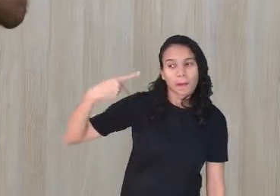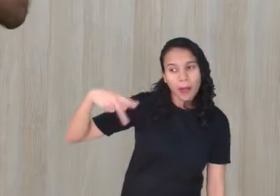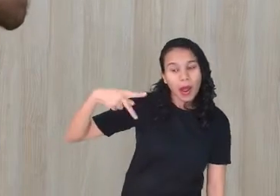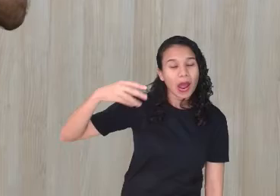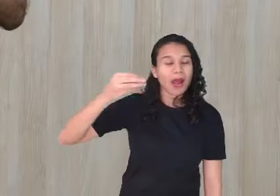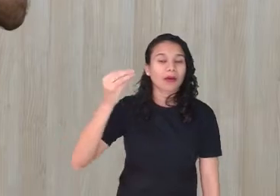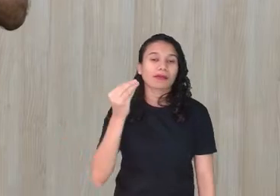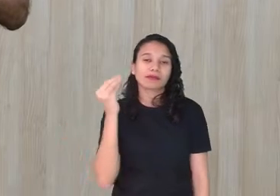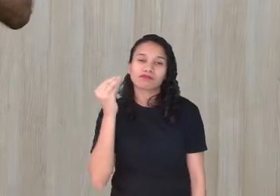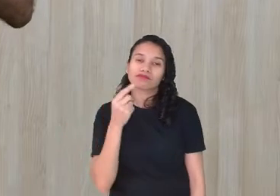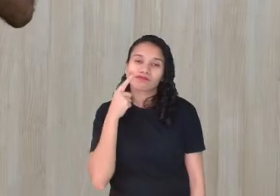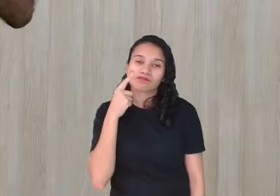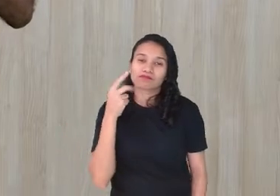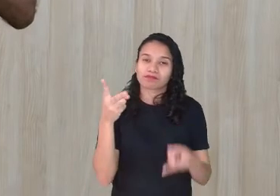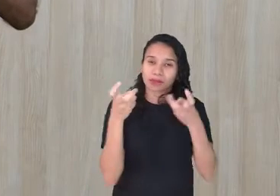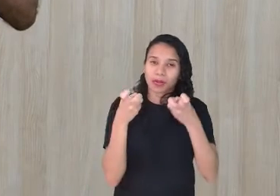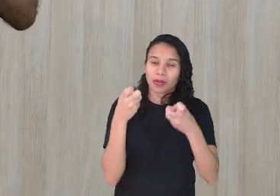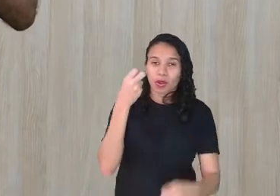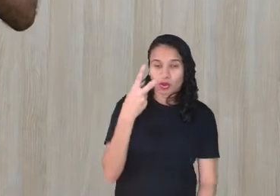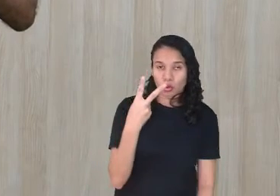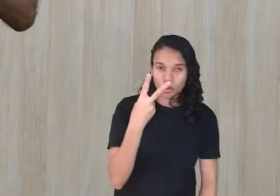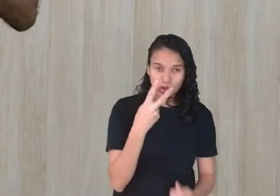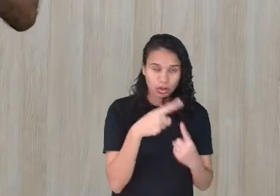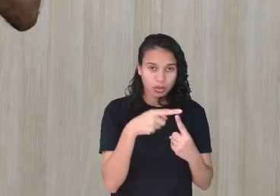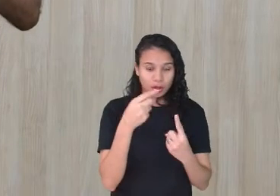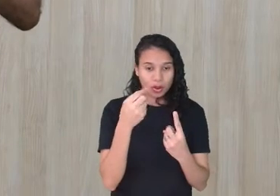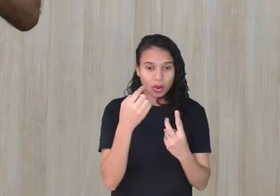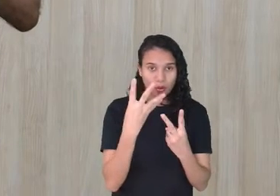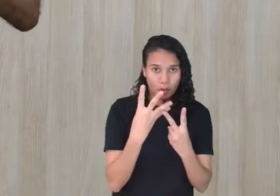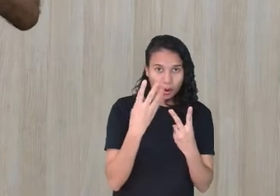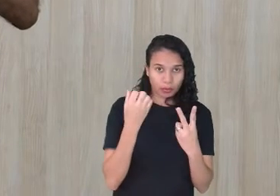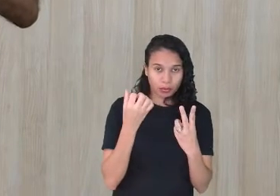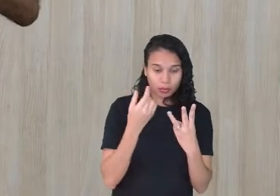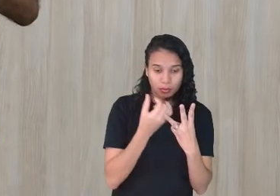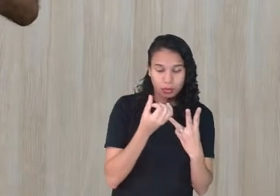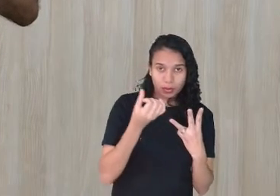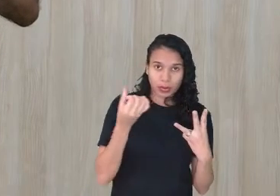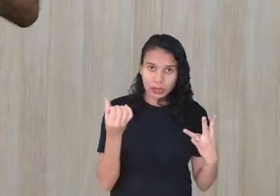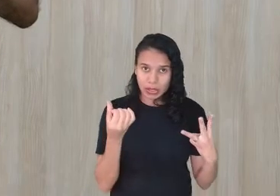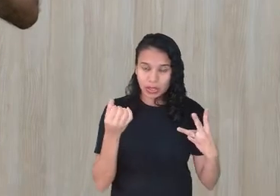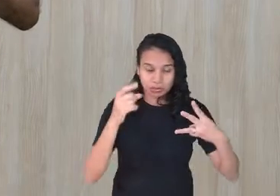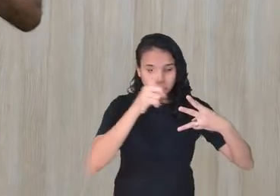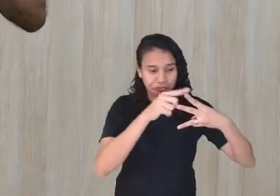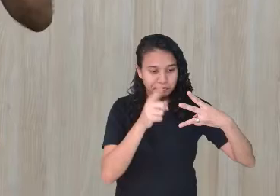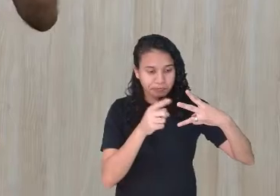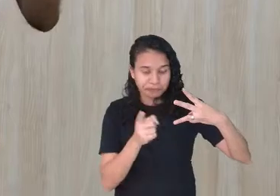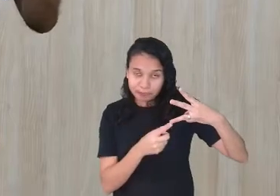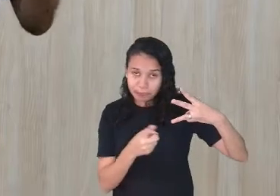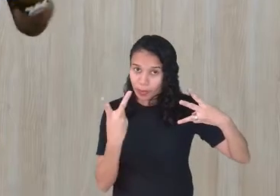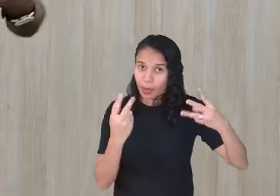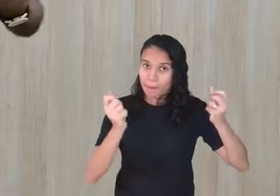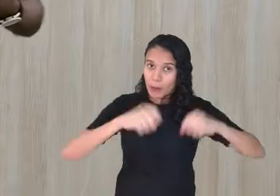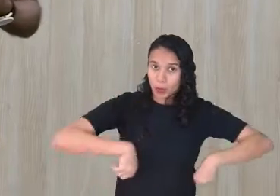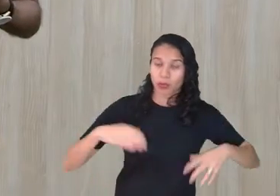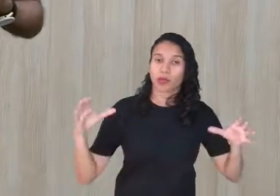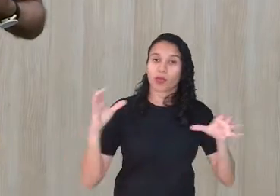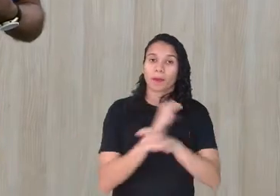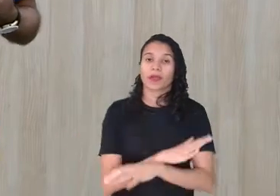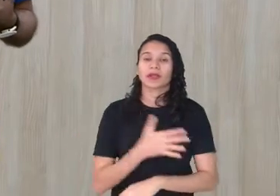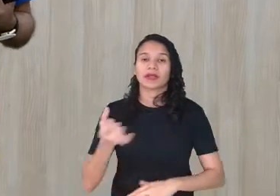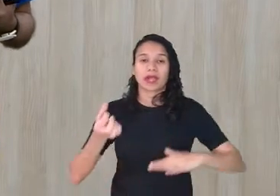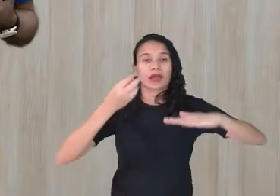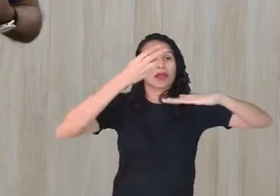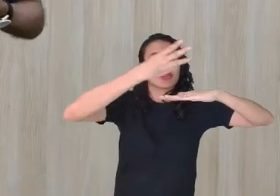tem 2, 4 e 6. Tem 3 possibilidades no total de 6. Então, a probabilidade